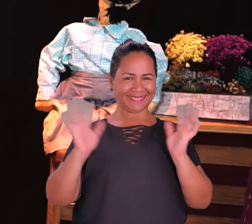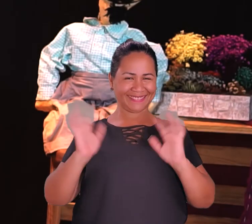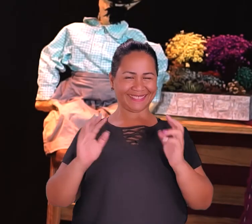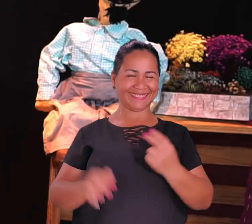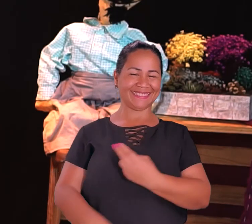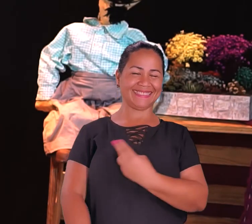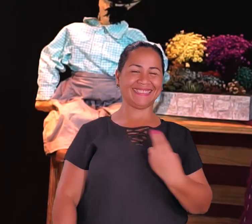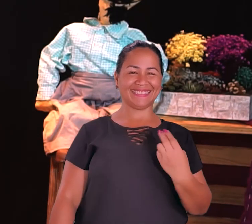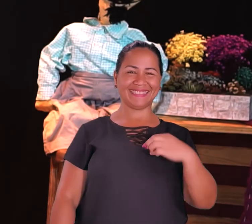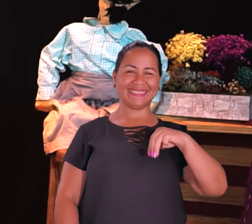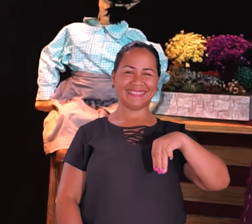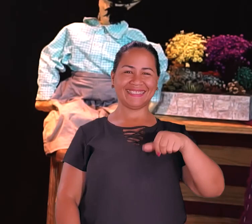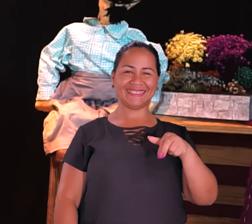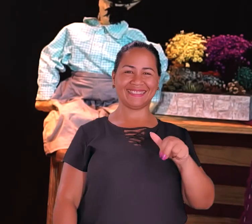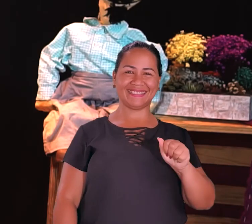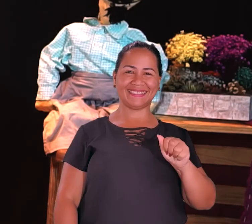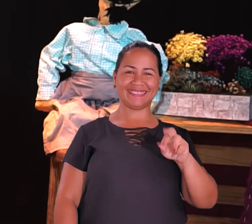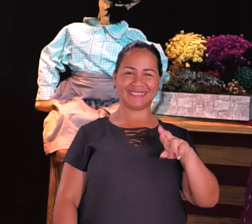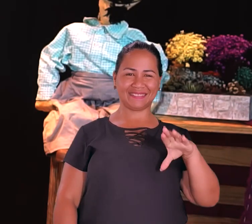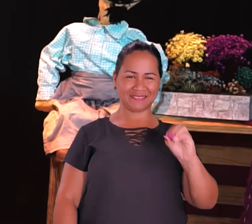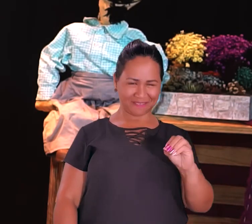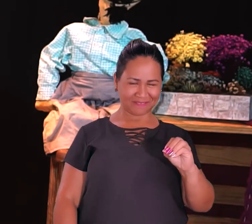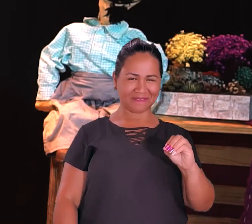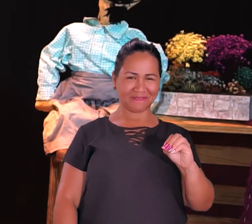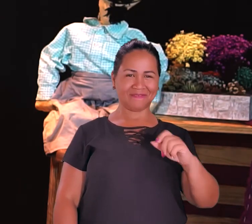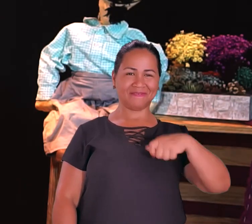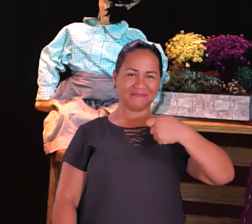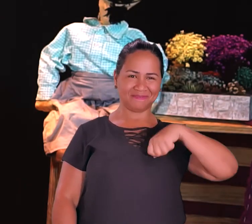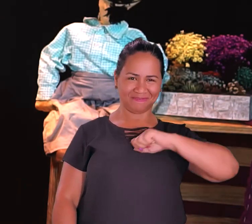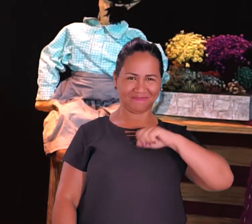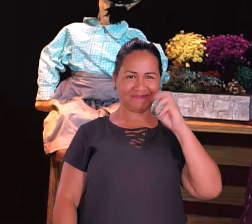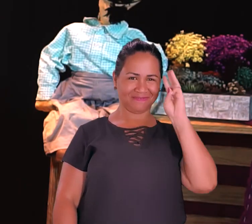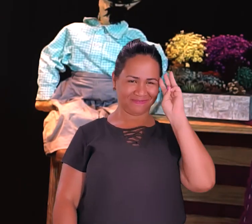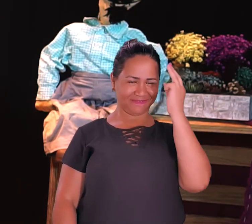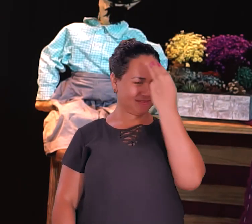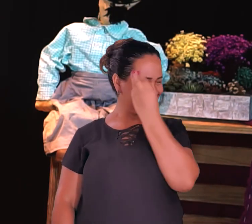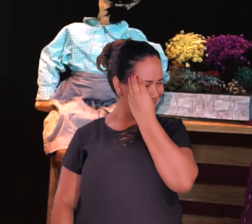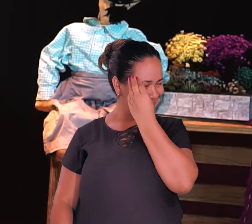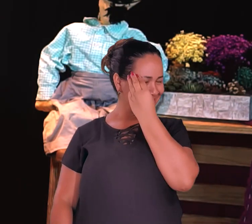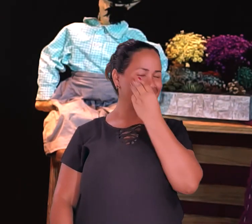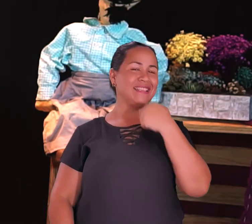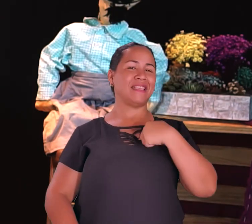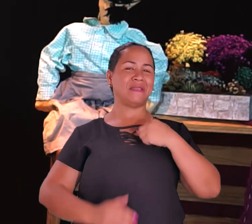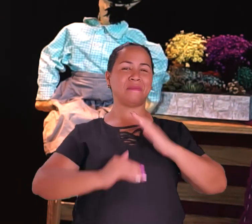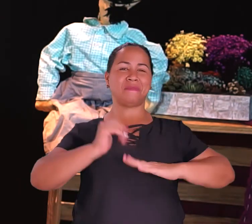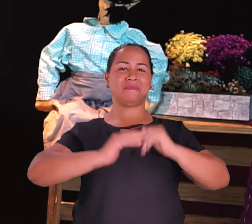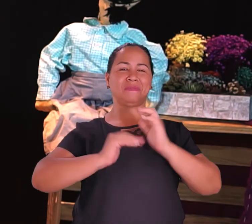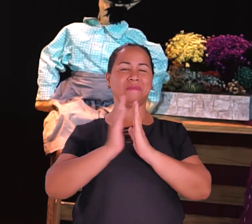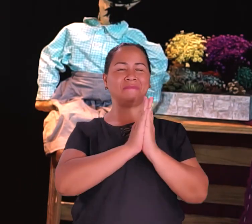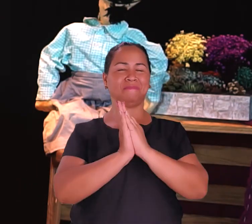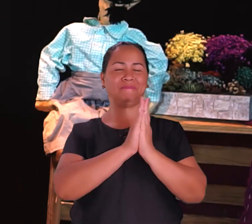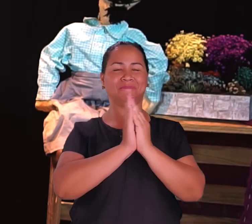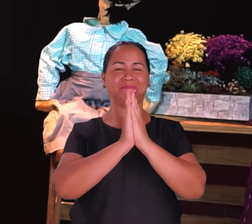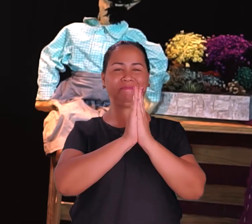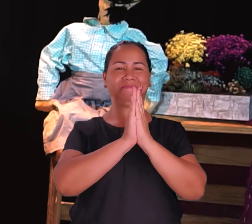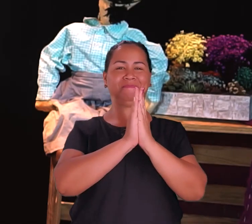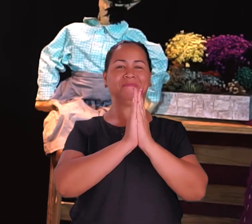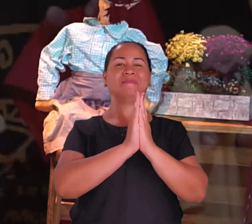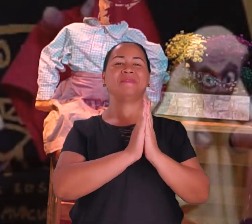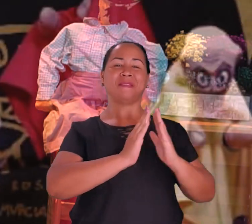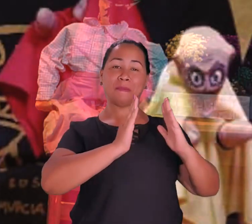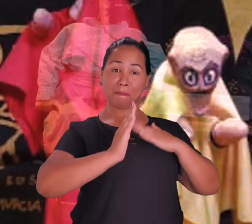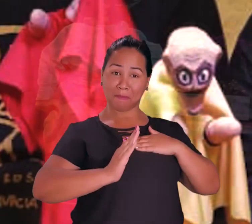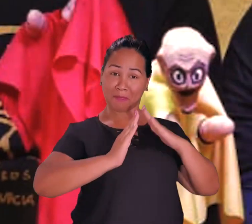Olá, eu sou Marco Augusto de Rezende, eu sou bonequeiro, moro aqui na cidade do Gama, trabalho aqui com a minha